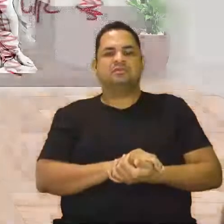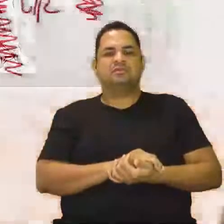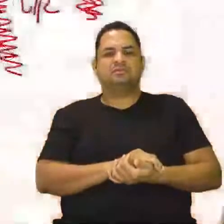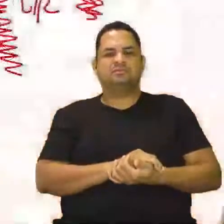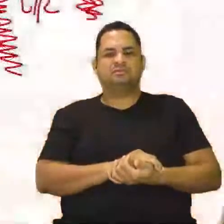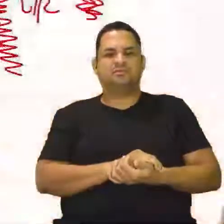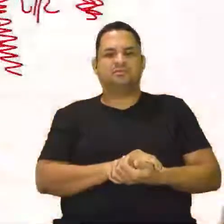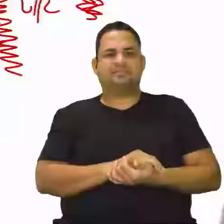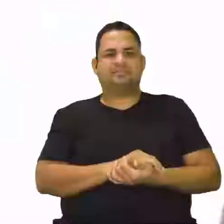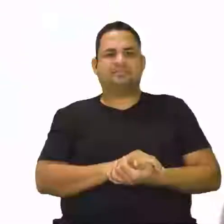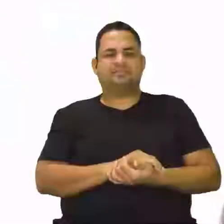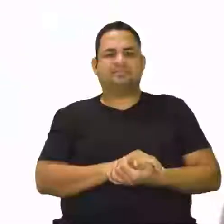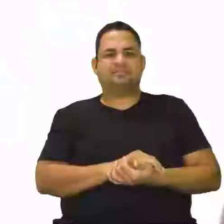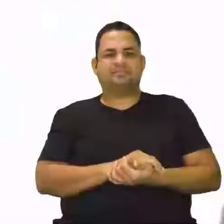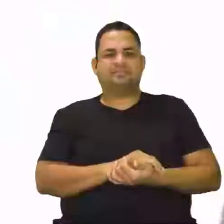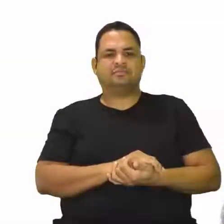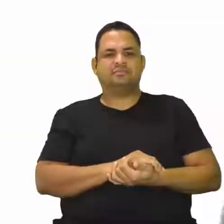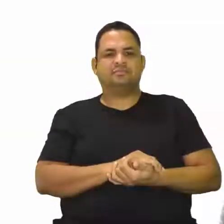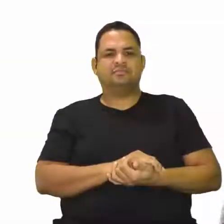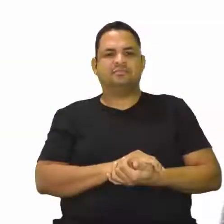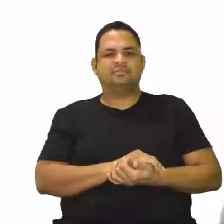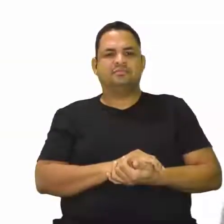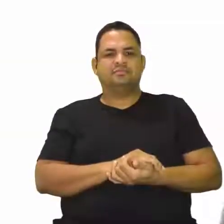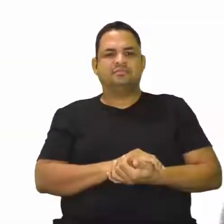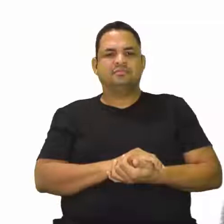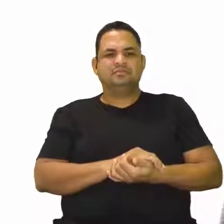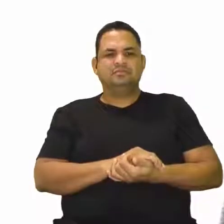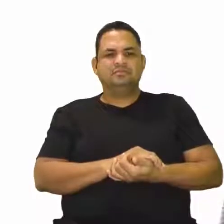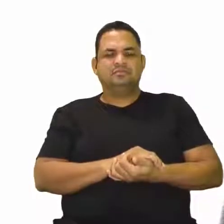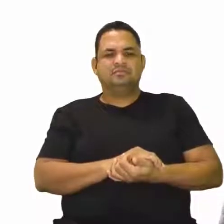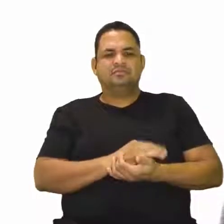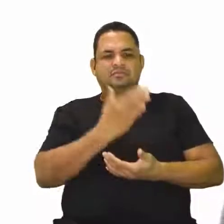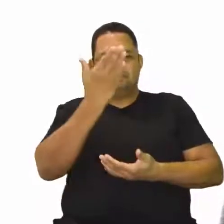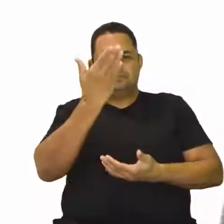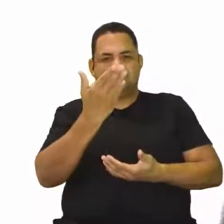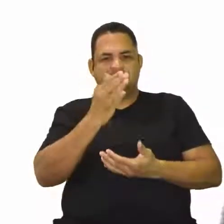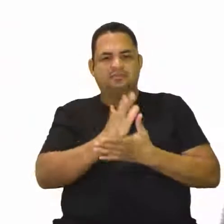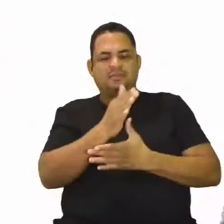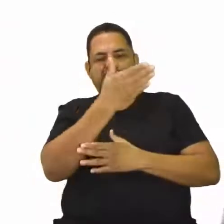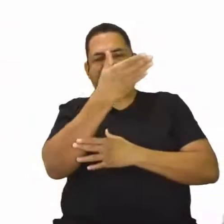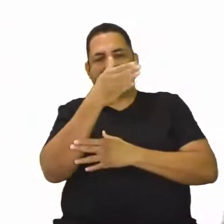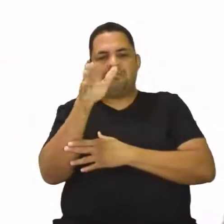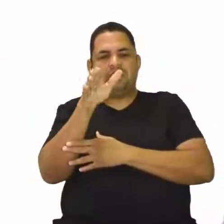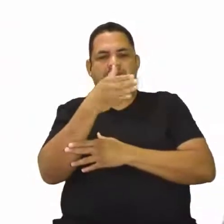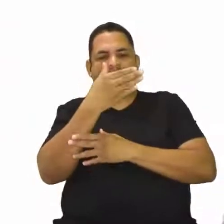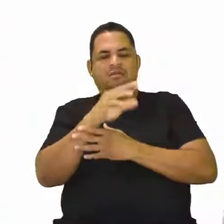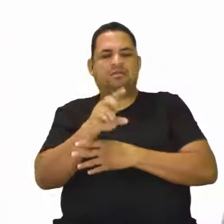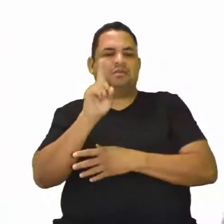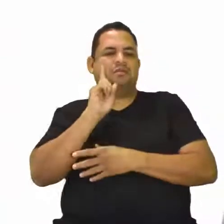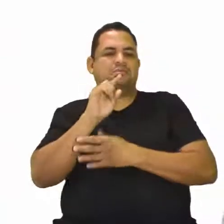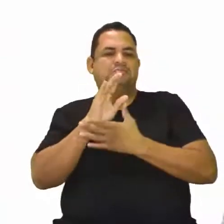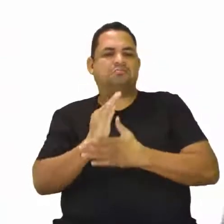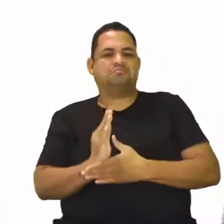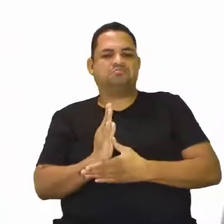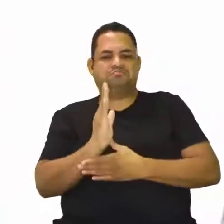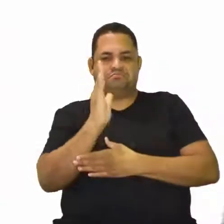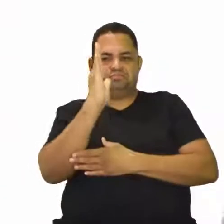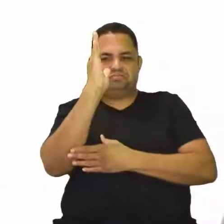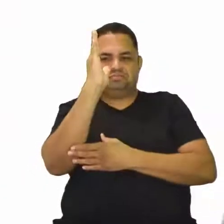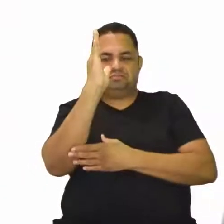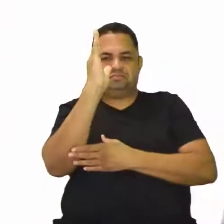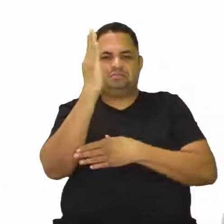sequência um beijão Essa é a grande Bandeira Americana sendo hasteada